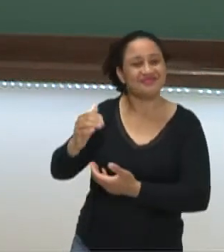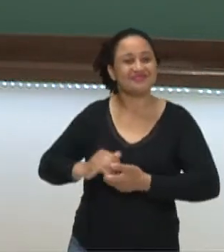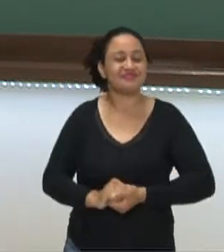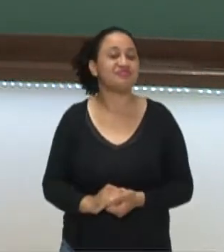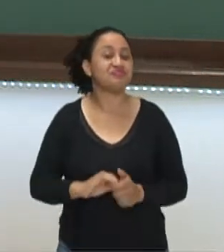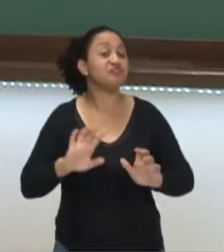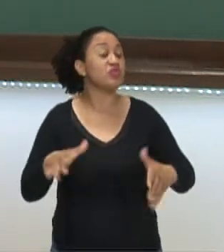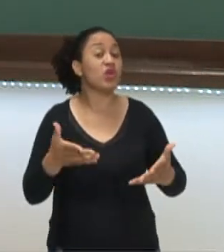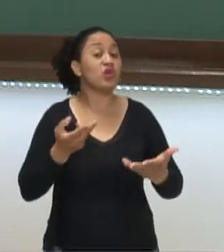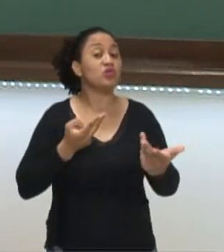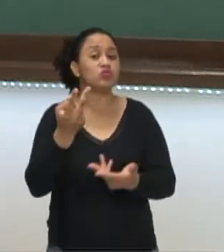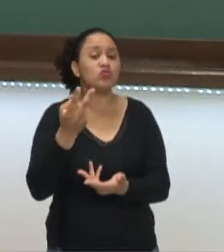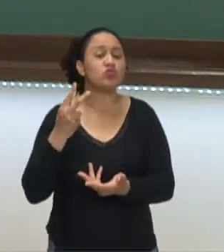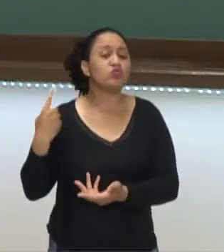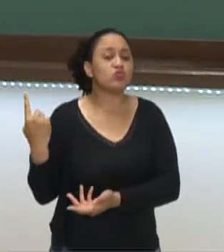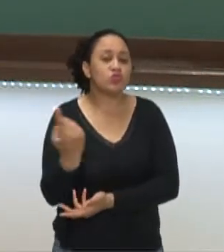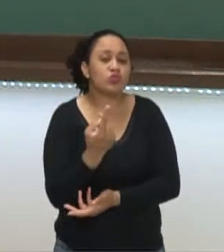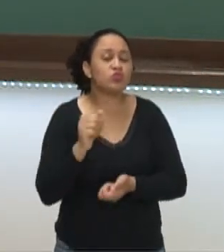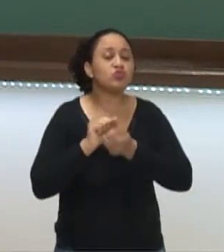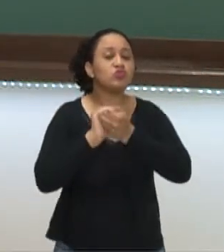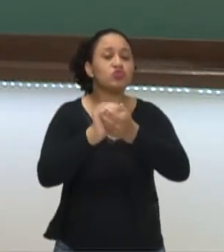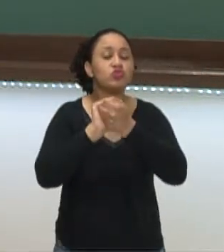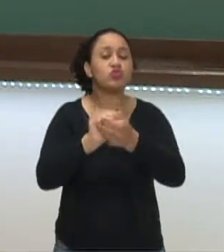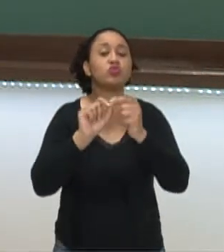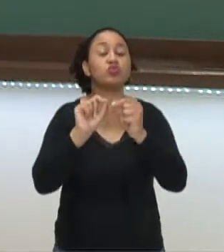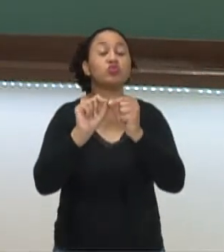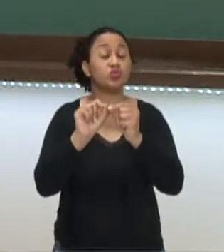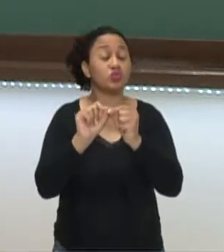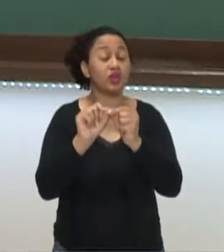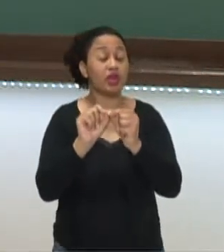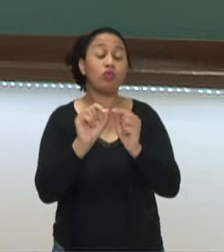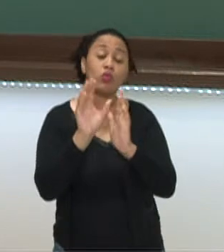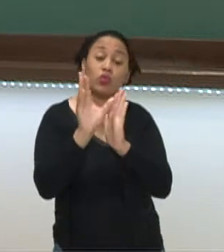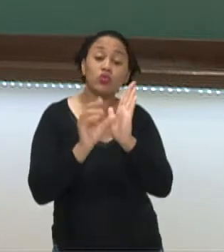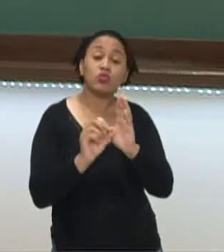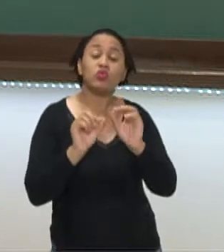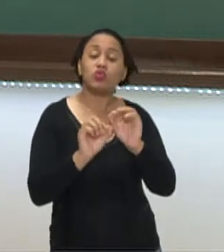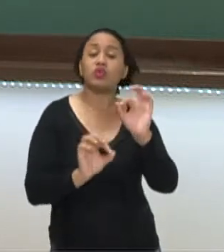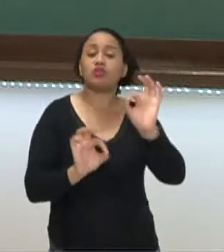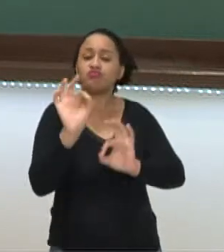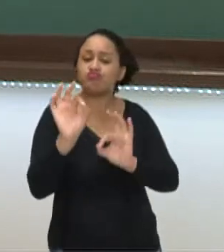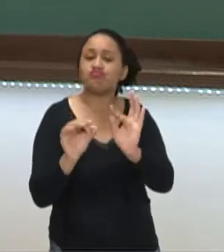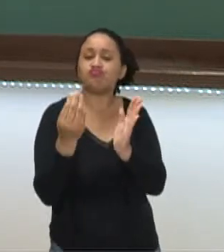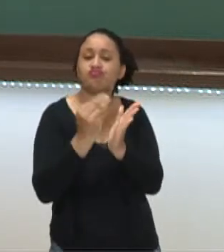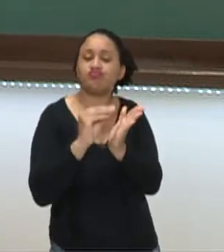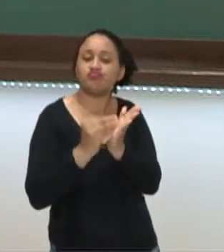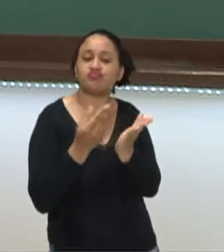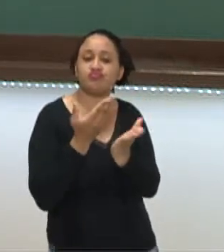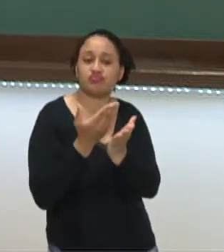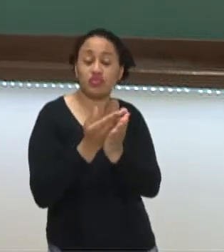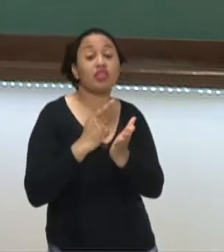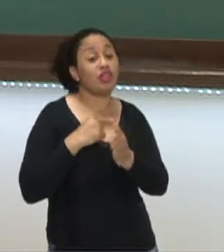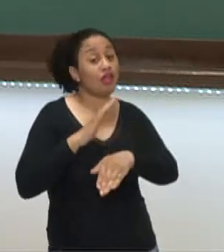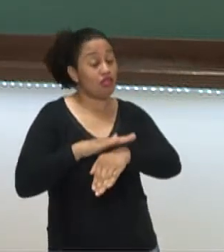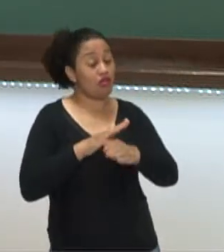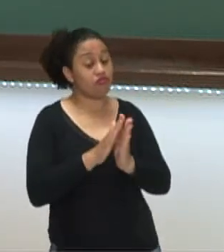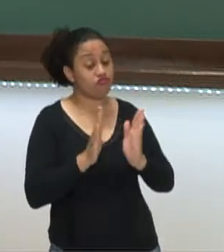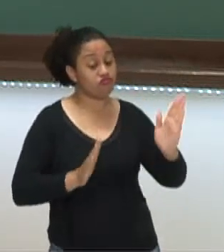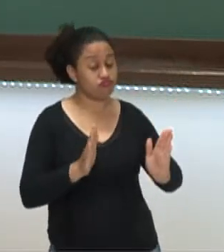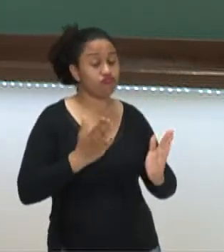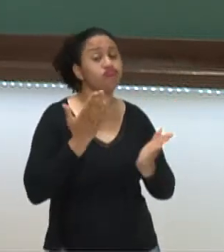vamos juntos conversar sobre cronogramas de estudo, ter tempo para estudar. E isso